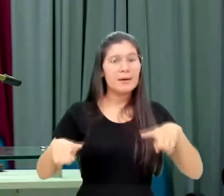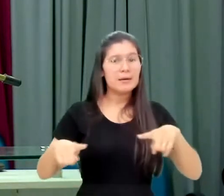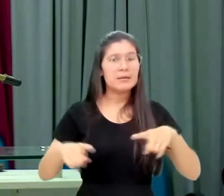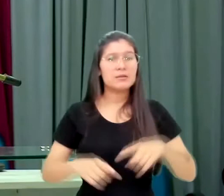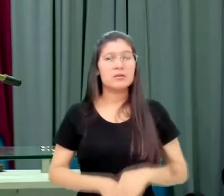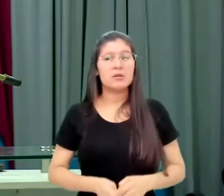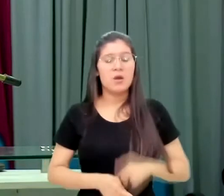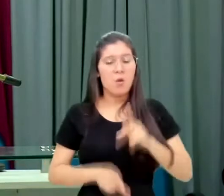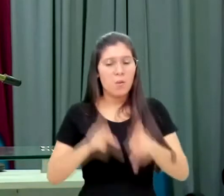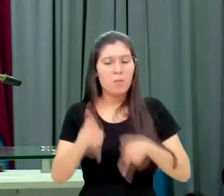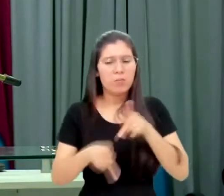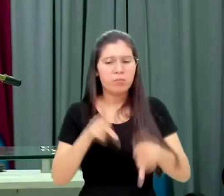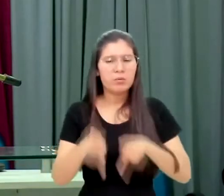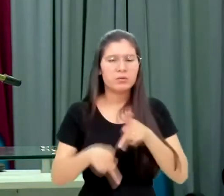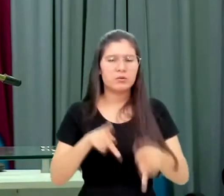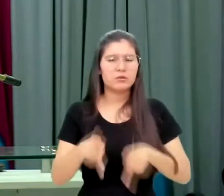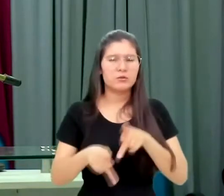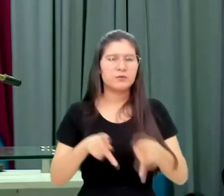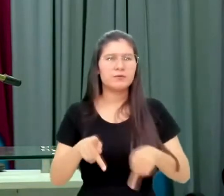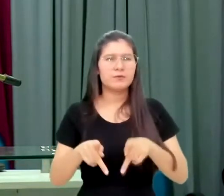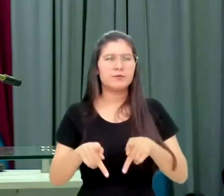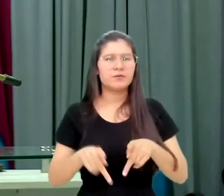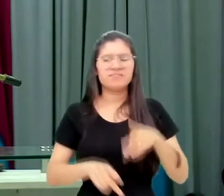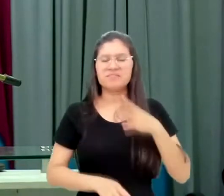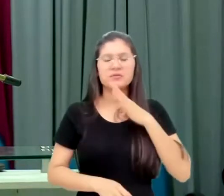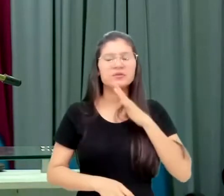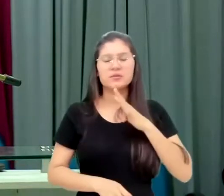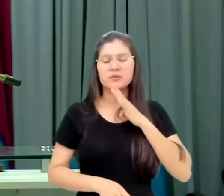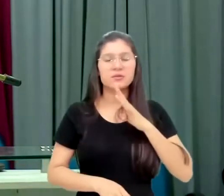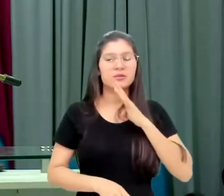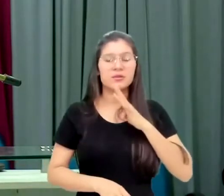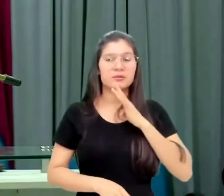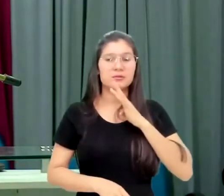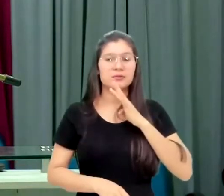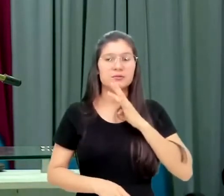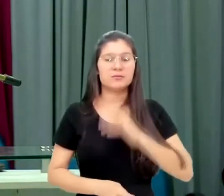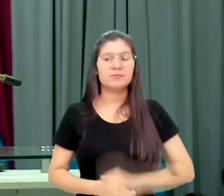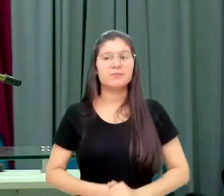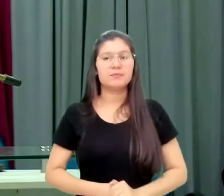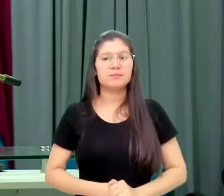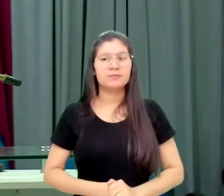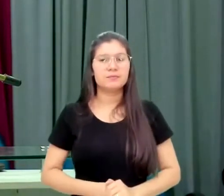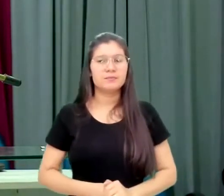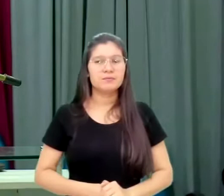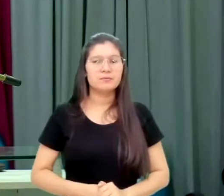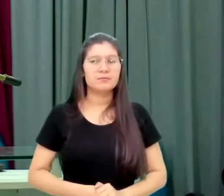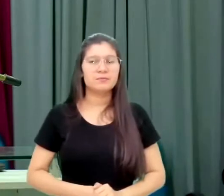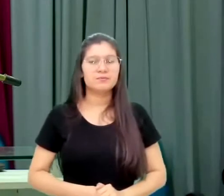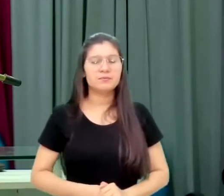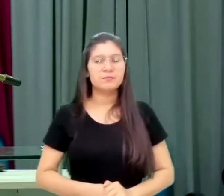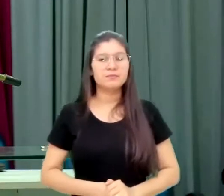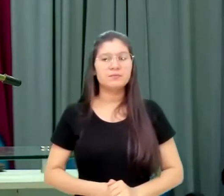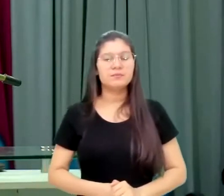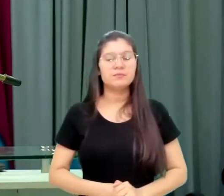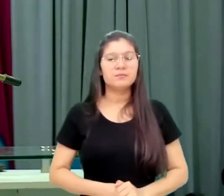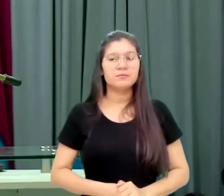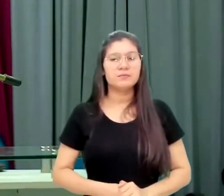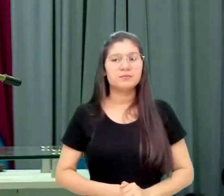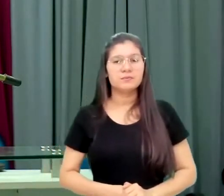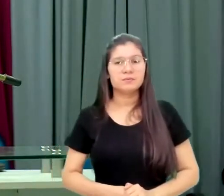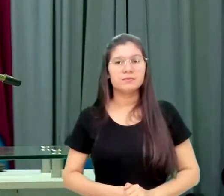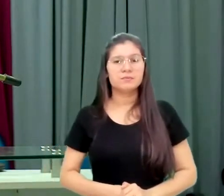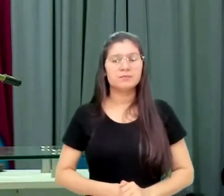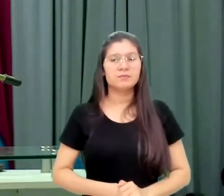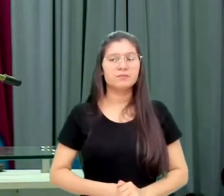não entende. Israel era o povo que o Senhor havia tirado do Egito, pois esta fala